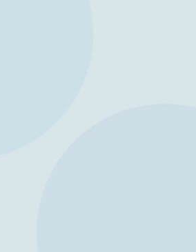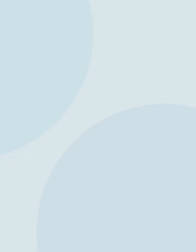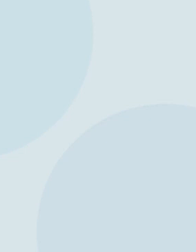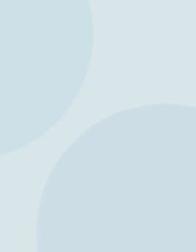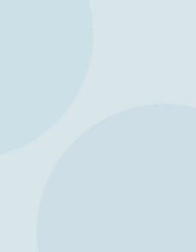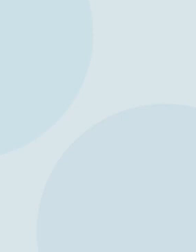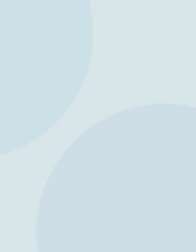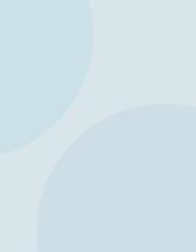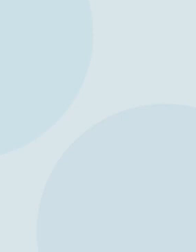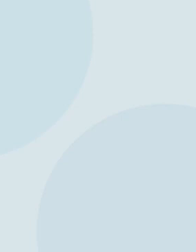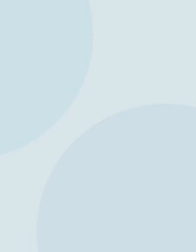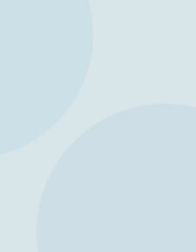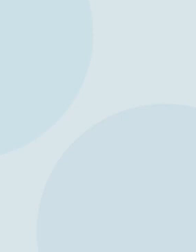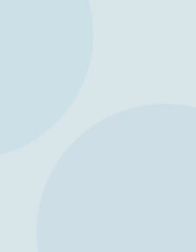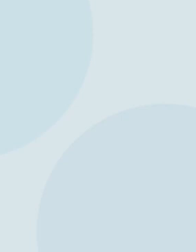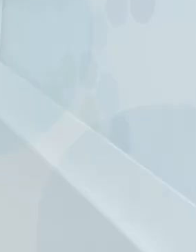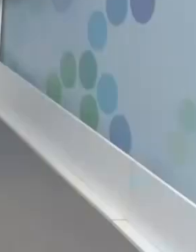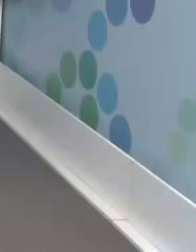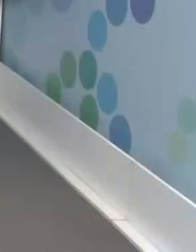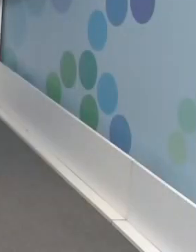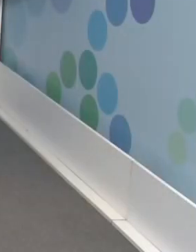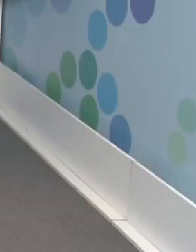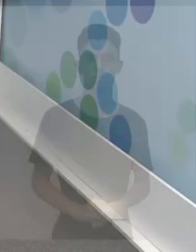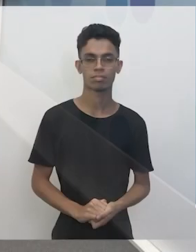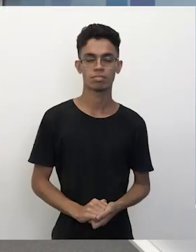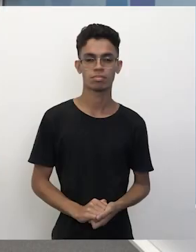She wakes up from a dream she can't sleep.